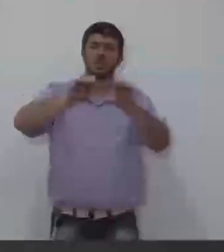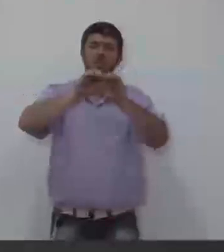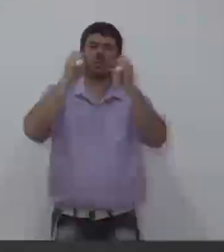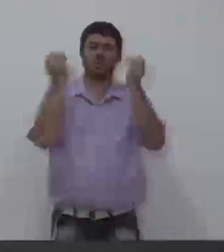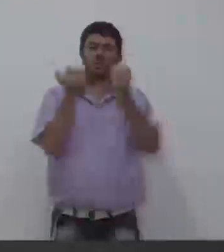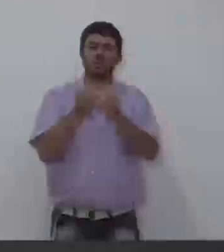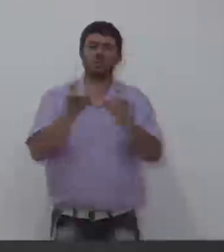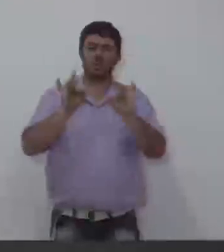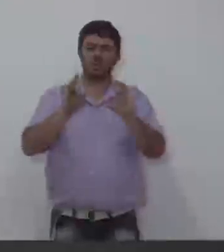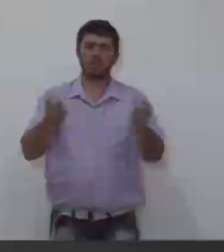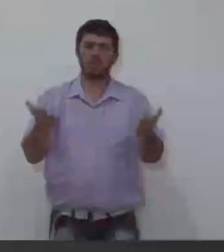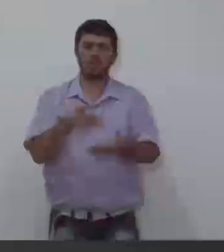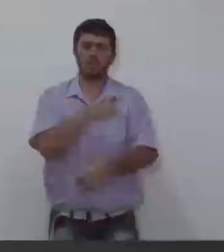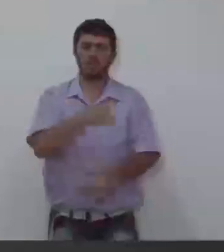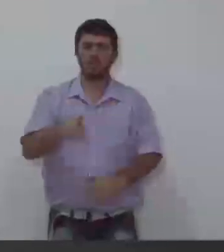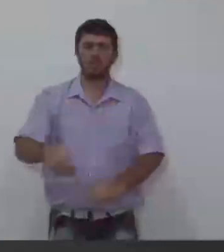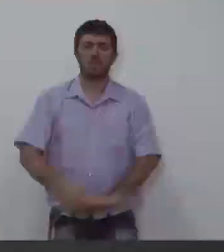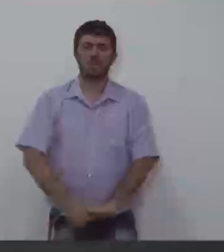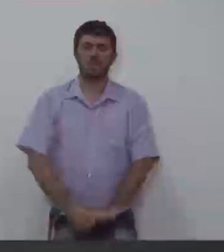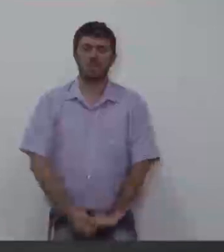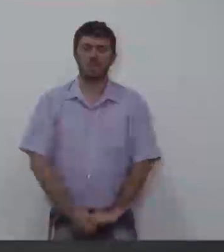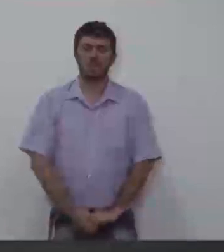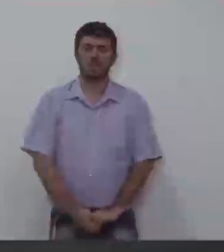senhor presidente.